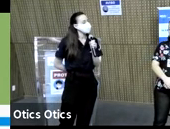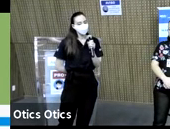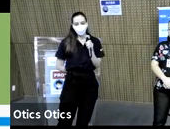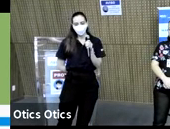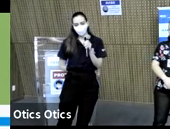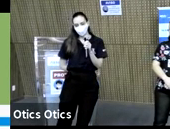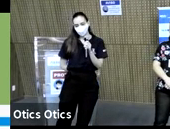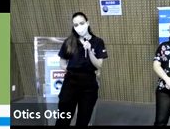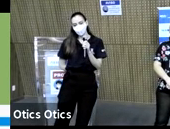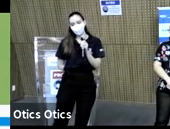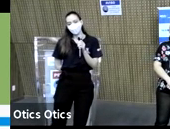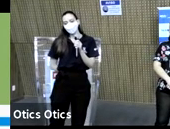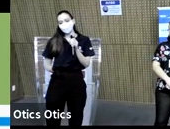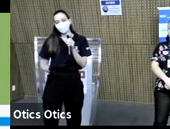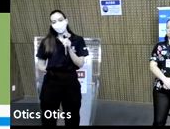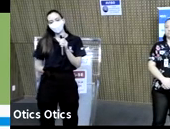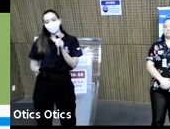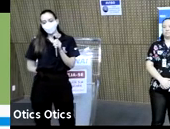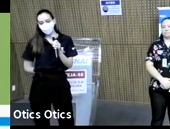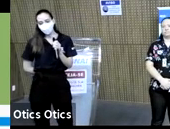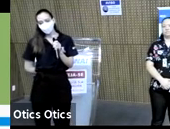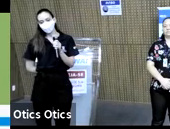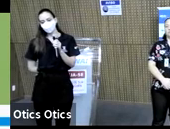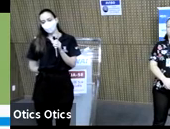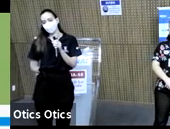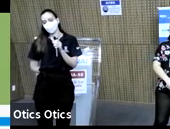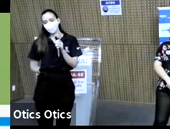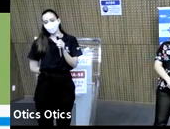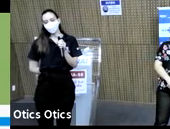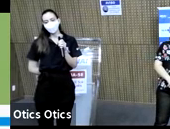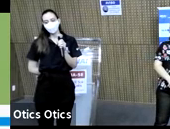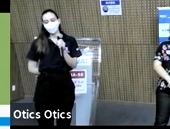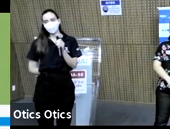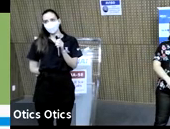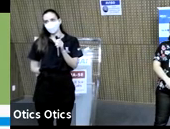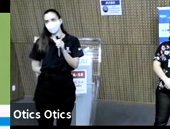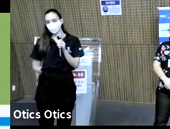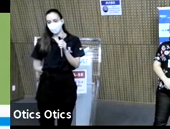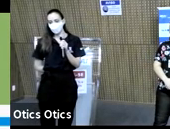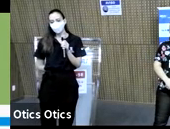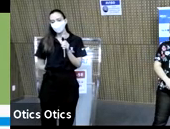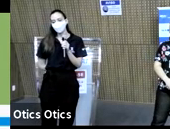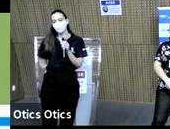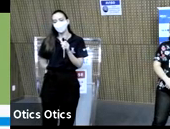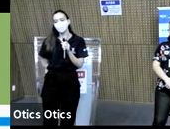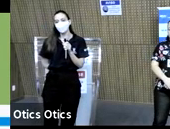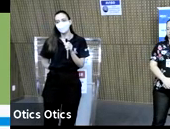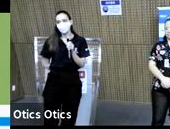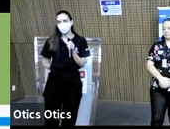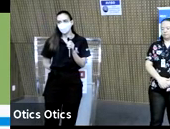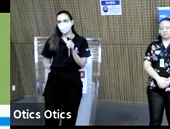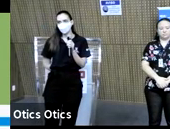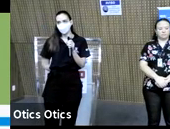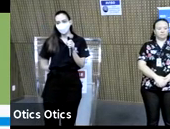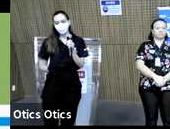Em relação ao pré-natal, das puérperas, nós tivemos 24 puérperas em 2020 e 51 no